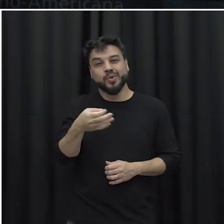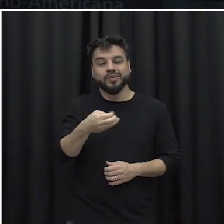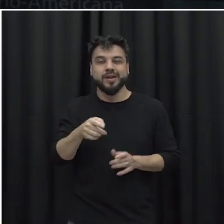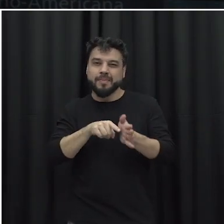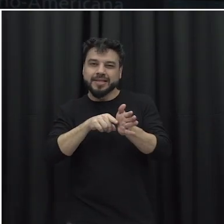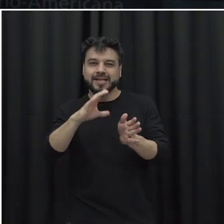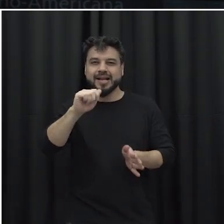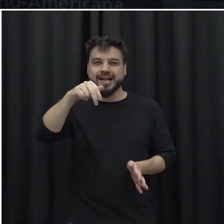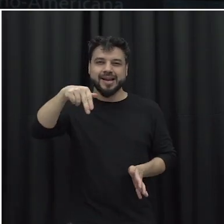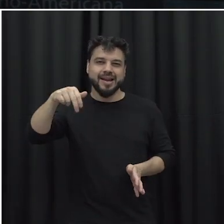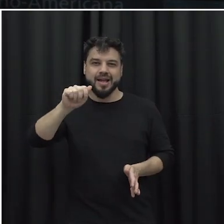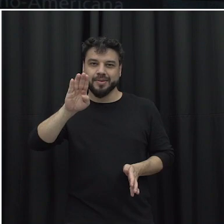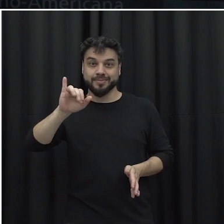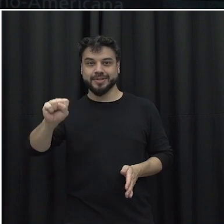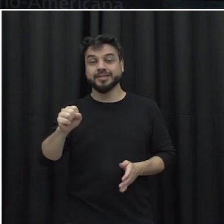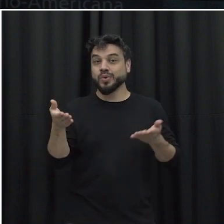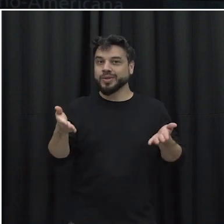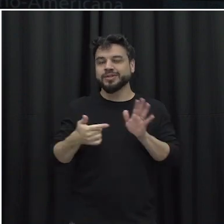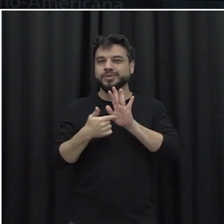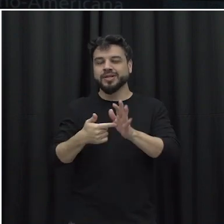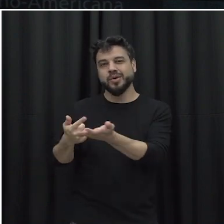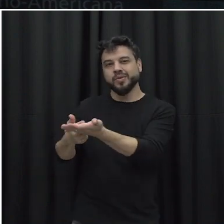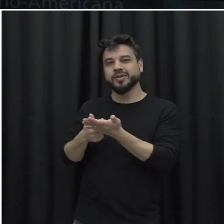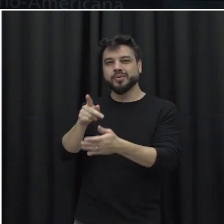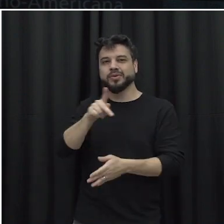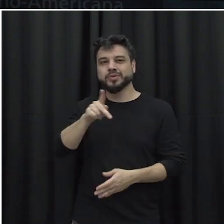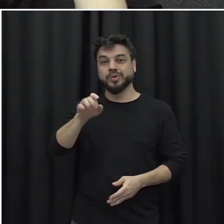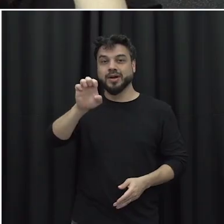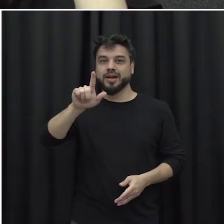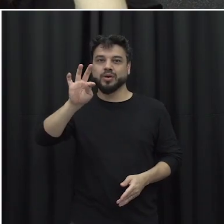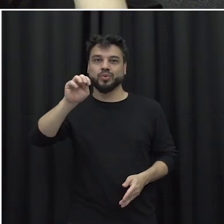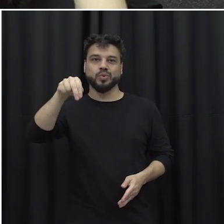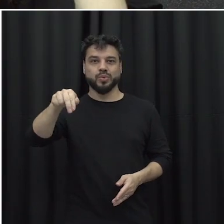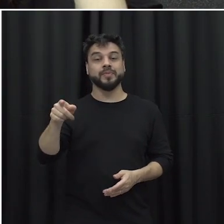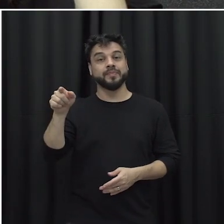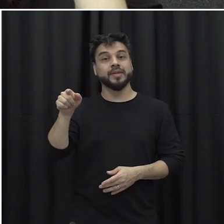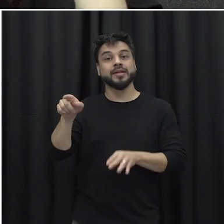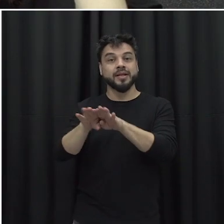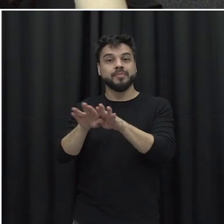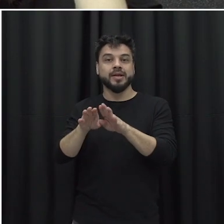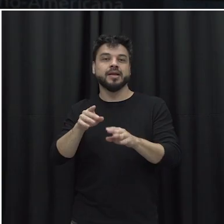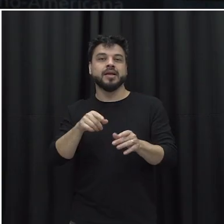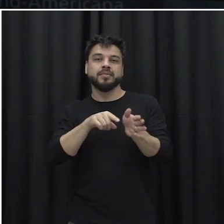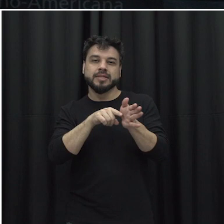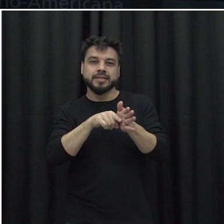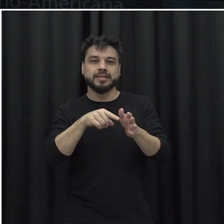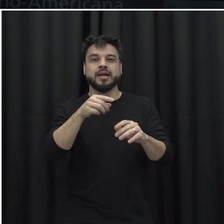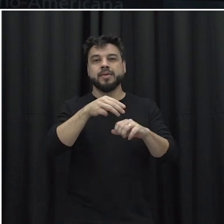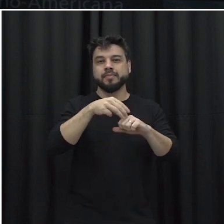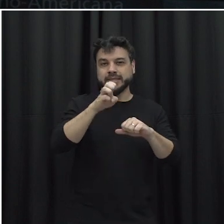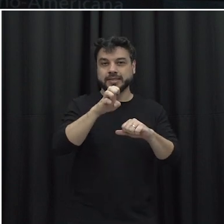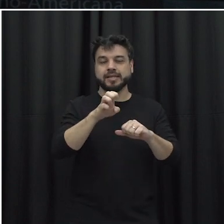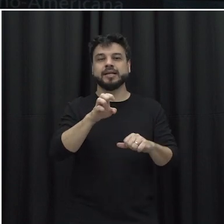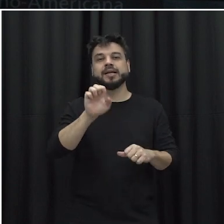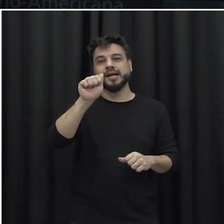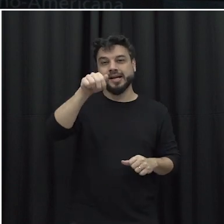com cannabis. E no programa de hoje temos como convidado o professor Elton Gomes da Silva e a egressa do mestrado de Biociências,